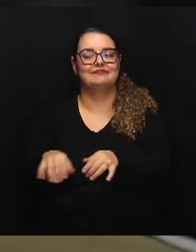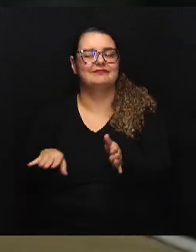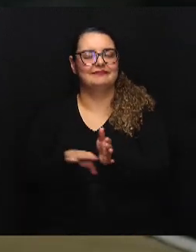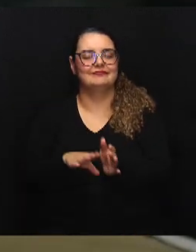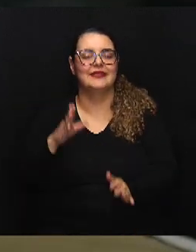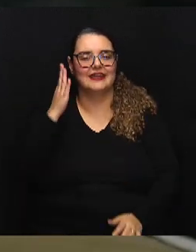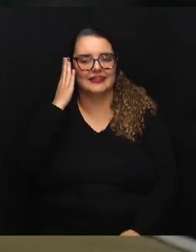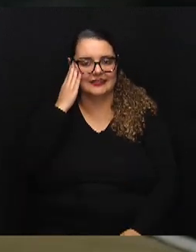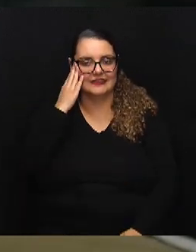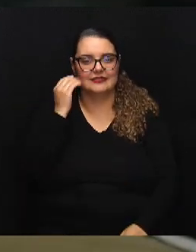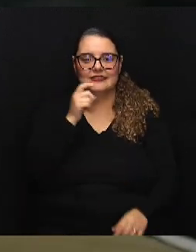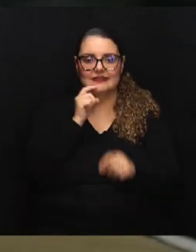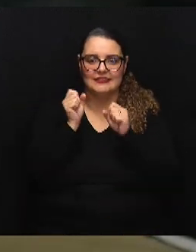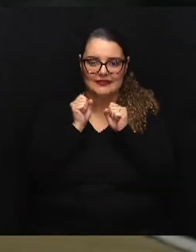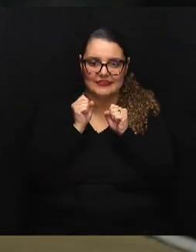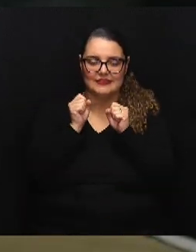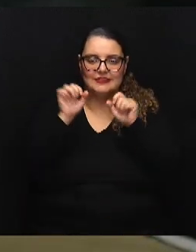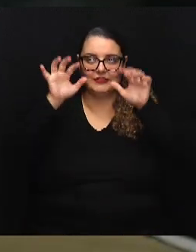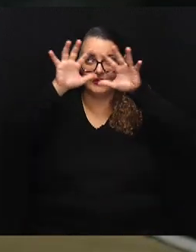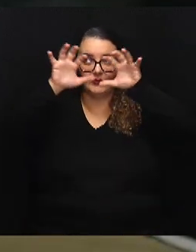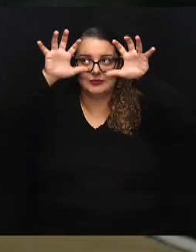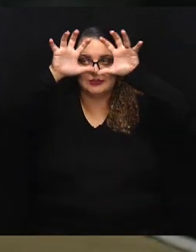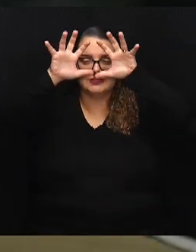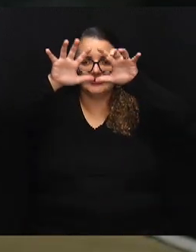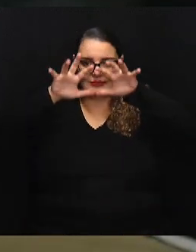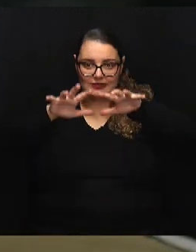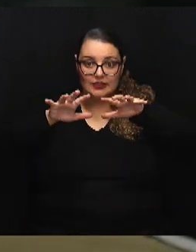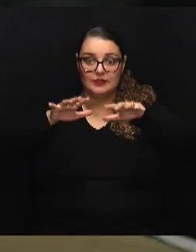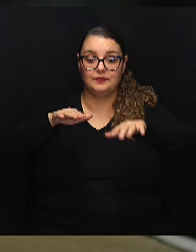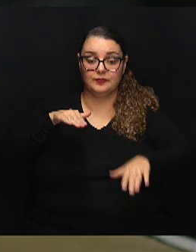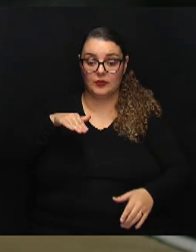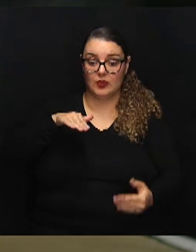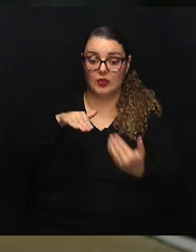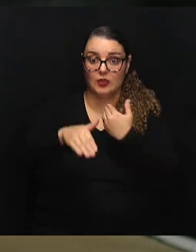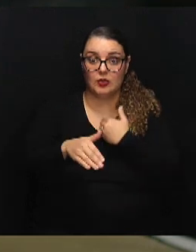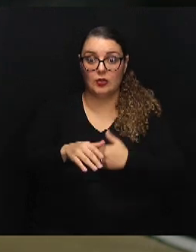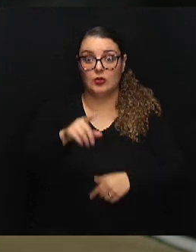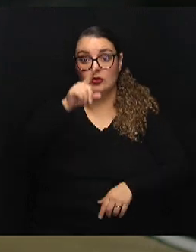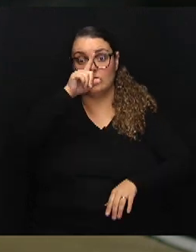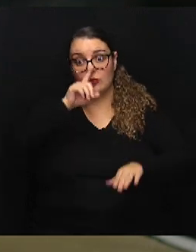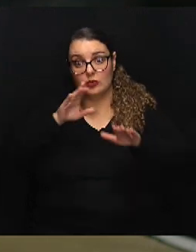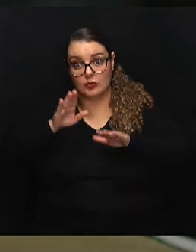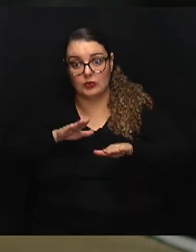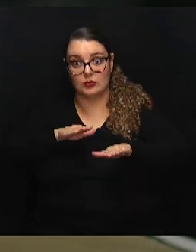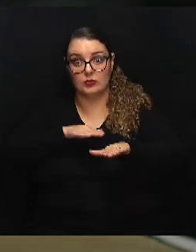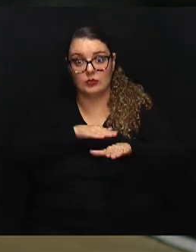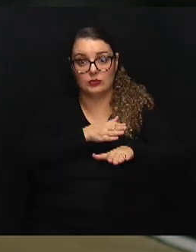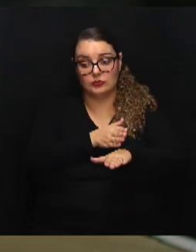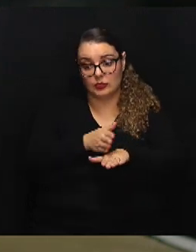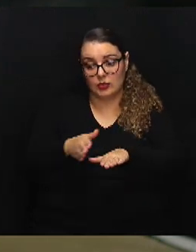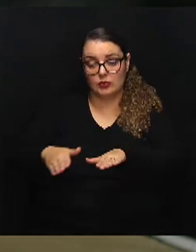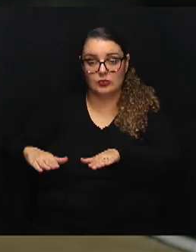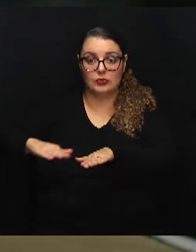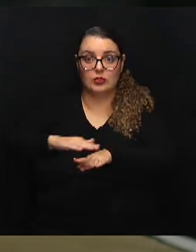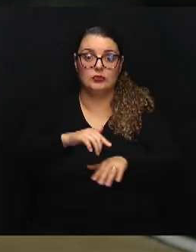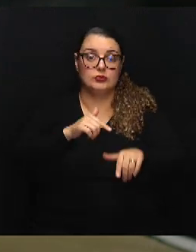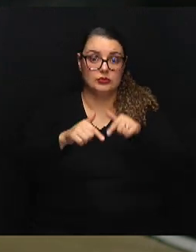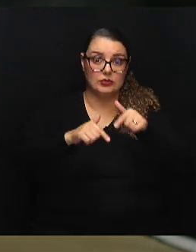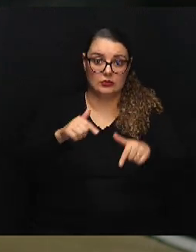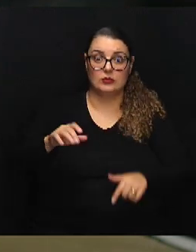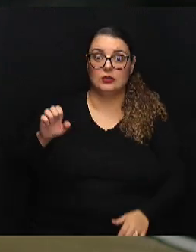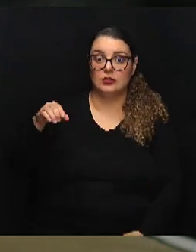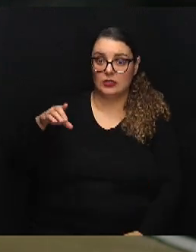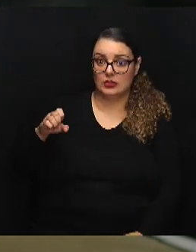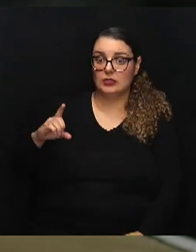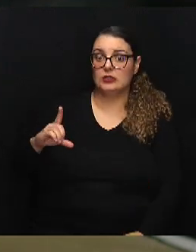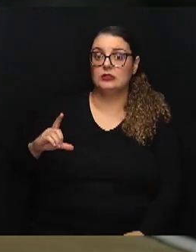tá fresquinho e muita neblina, então você que vai pegar a estrada, além de desvios por conta dos trabalhos que estão sendo realizados pela INDEC,